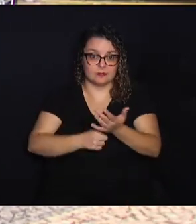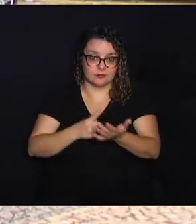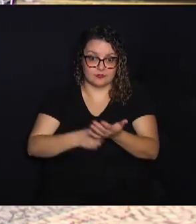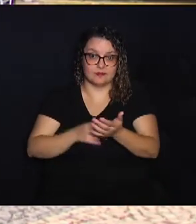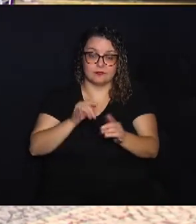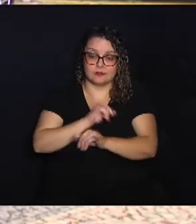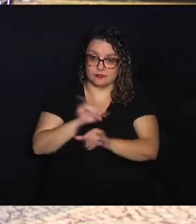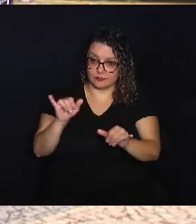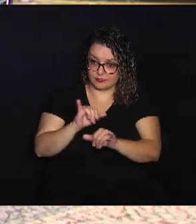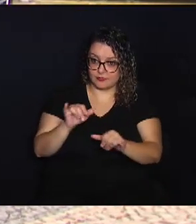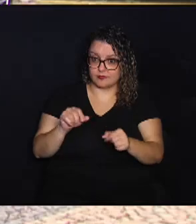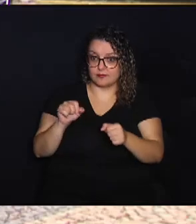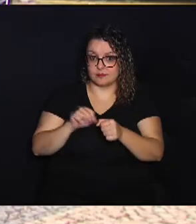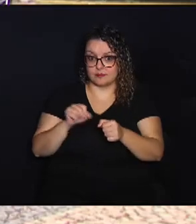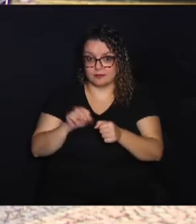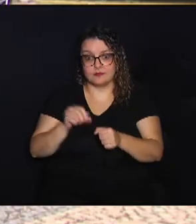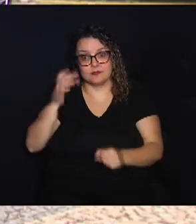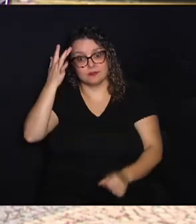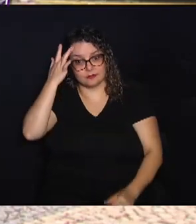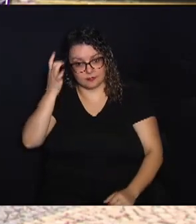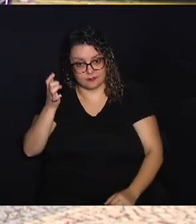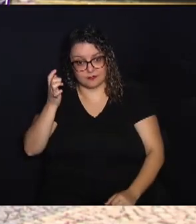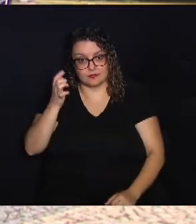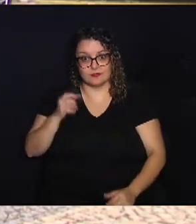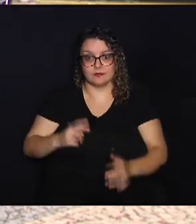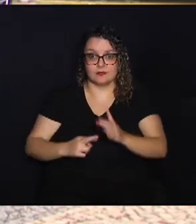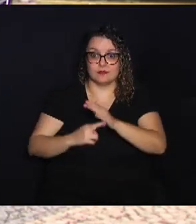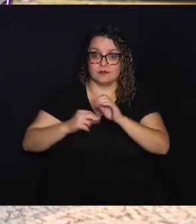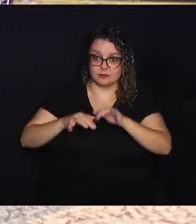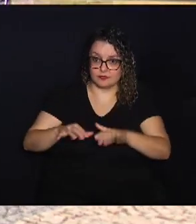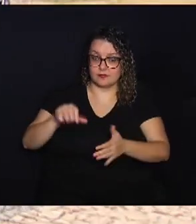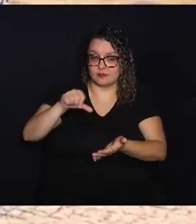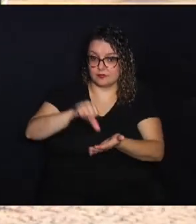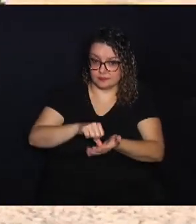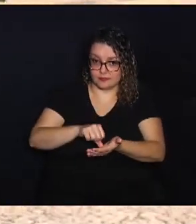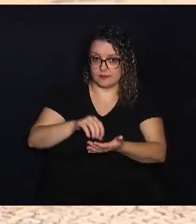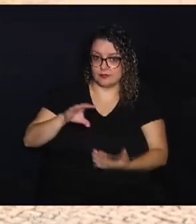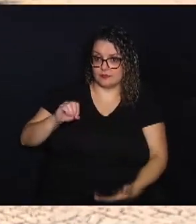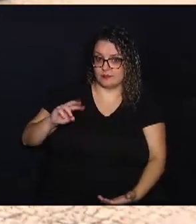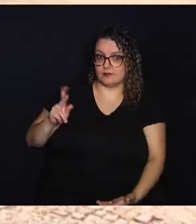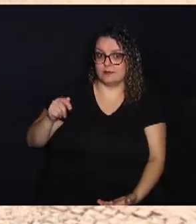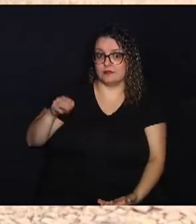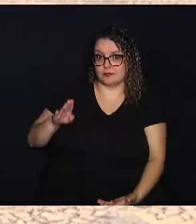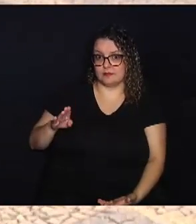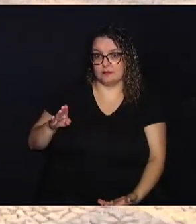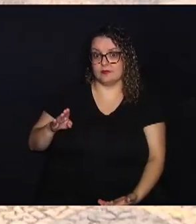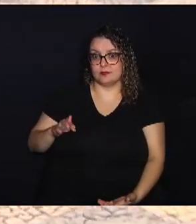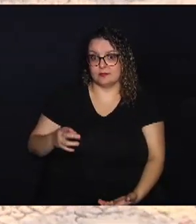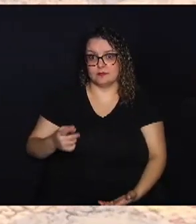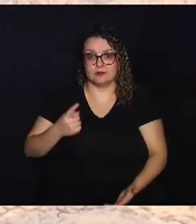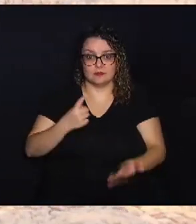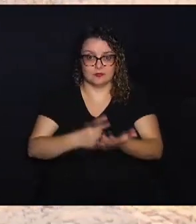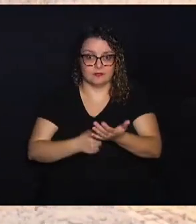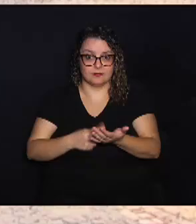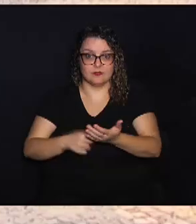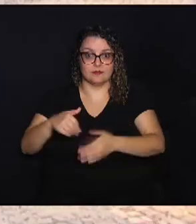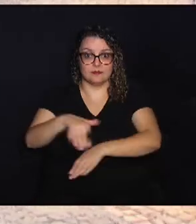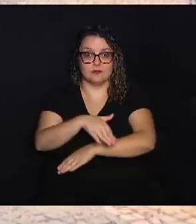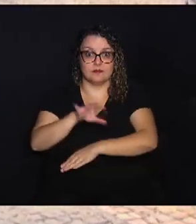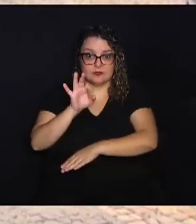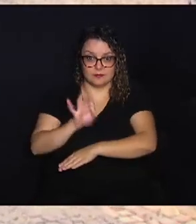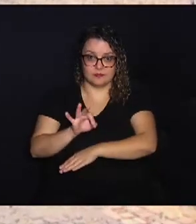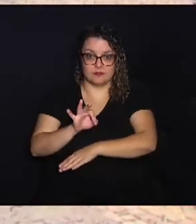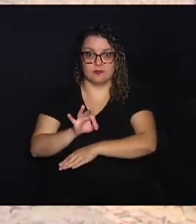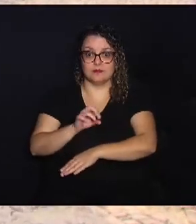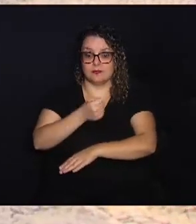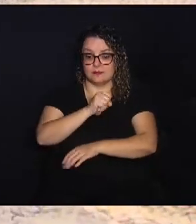informação, será realizado amanhã esse feirão aqui na sede da Coab, Vamos confirmar o endereço certinho aqui das